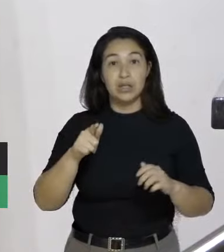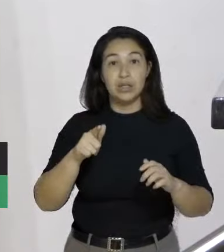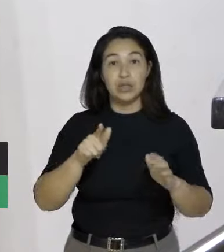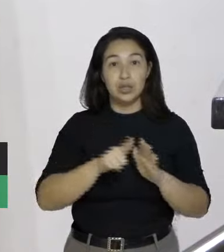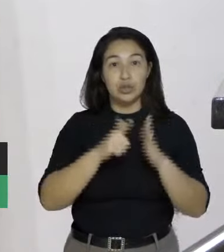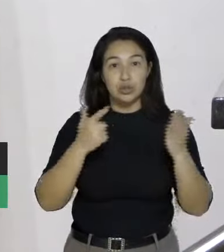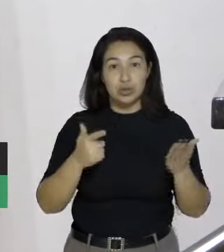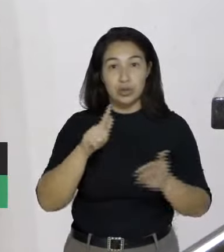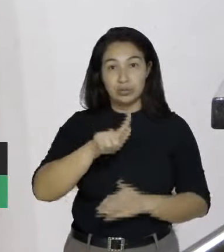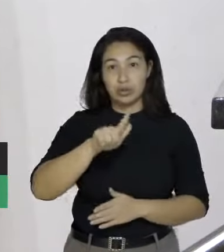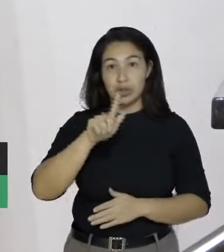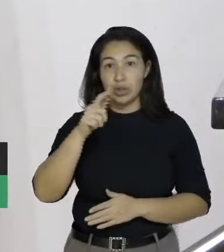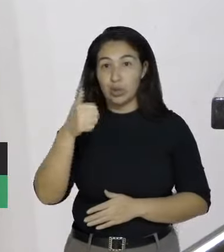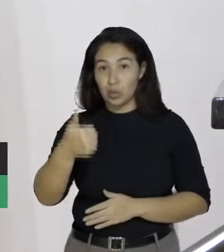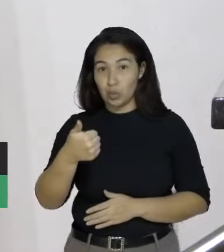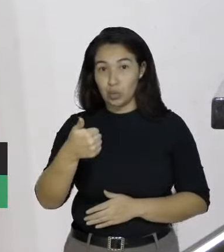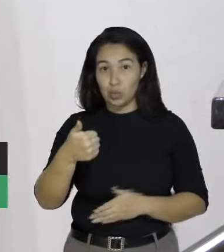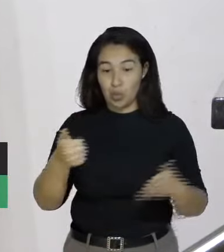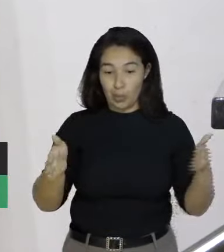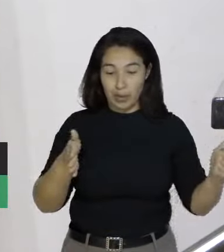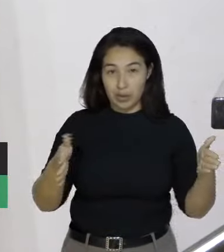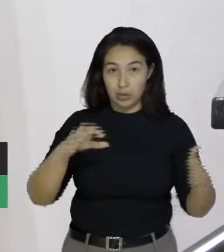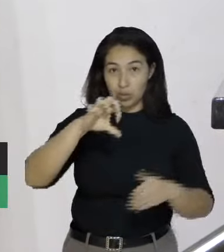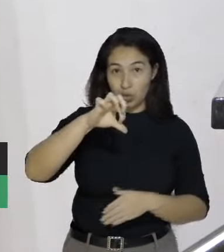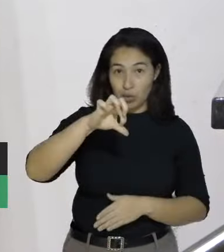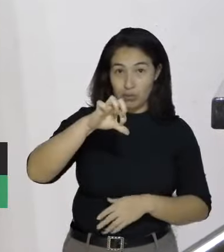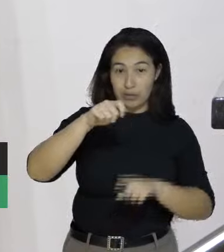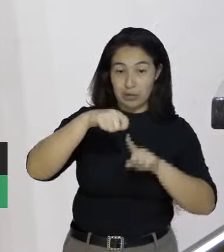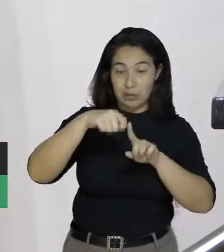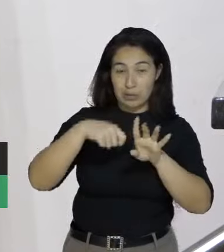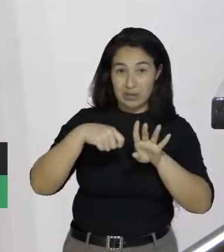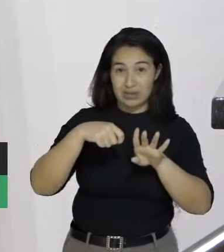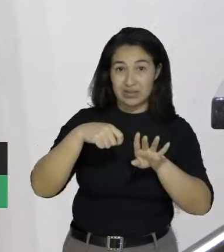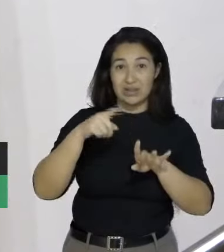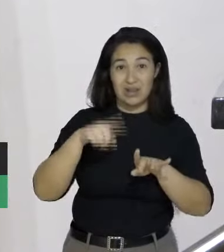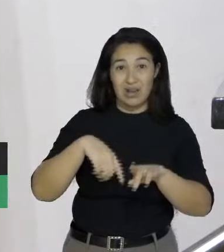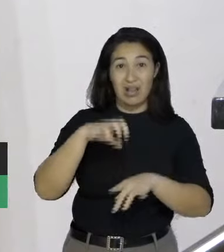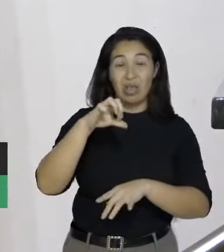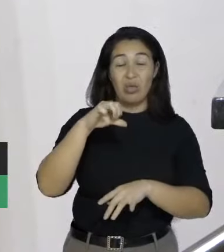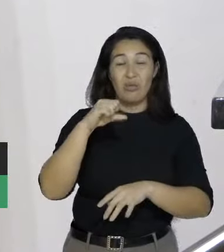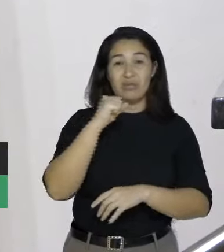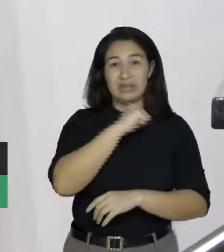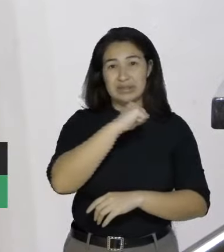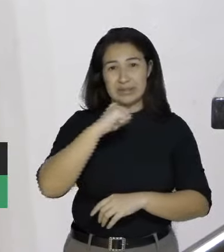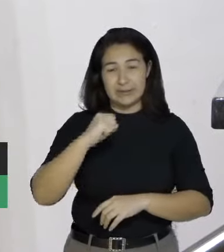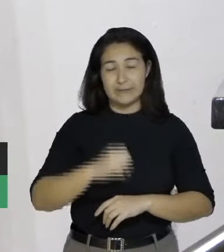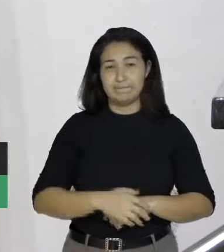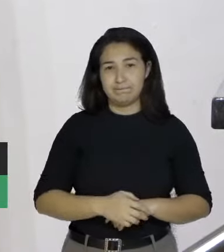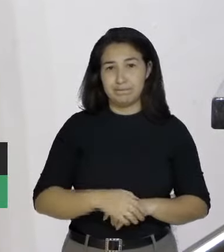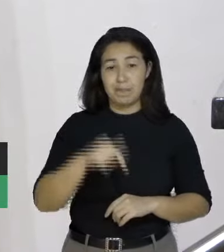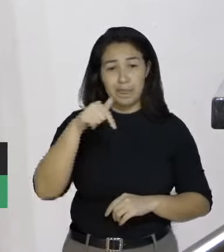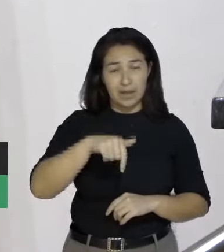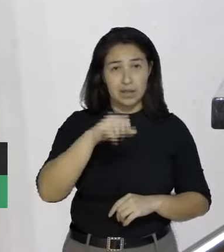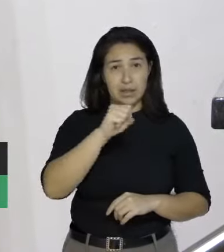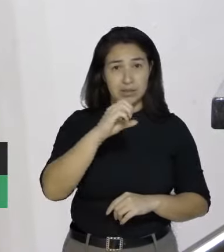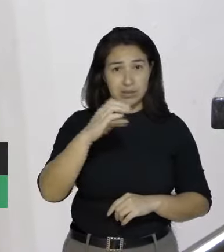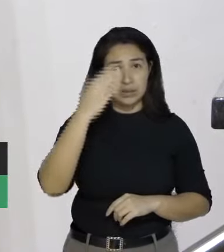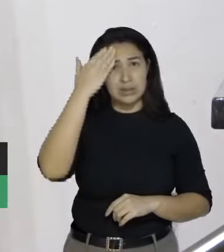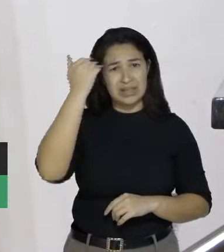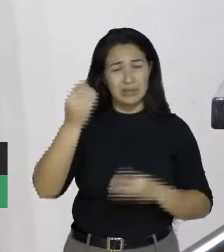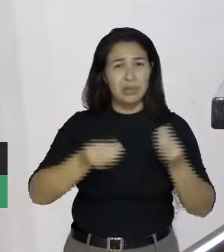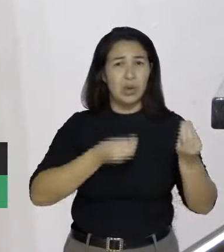últimos oito meses foram nove ataques em escolas nós aqui em Santa Catarina sabemos bem o que é isso porque em